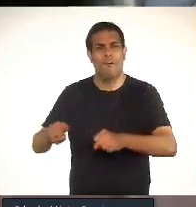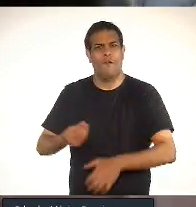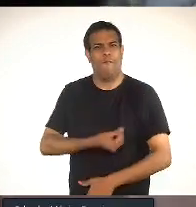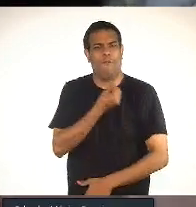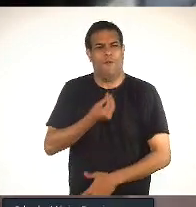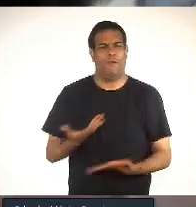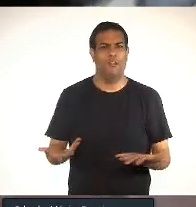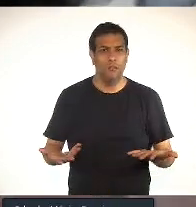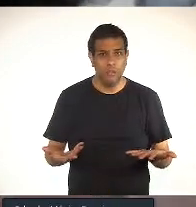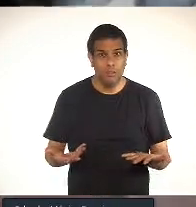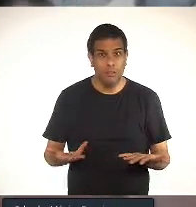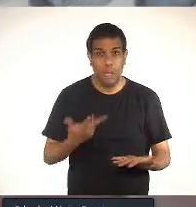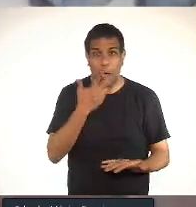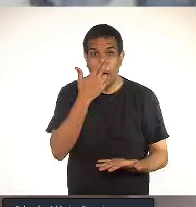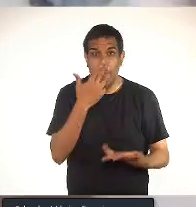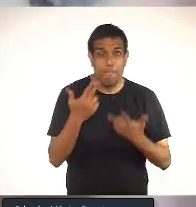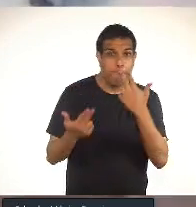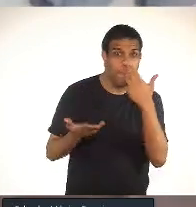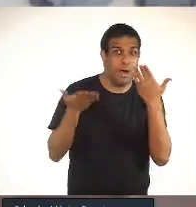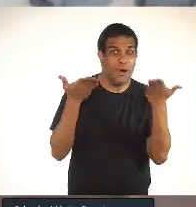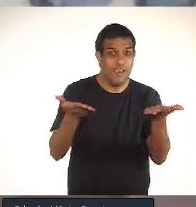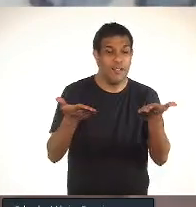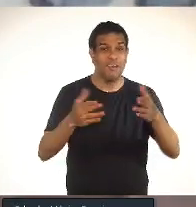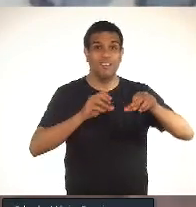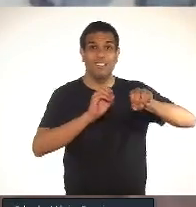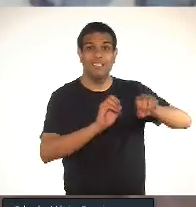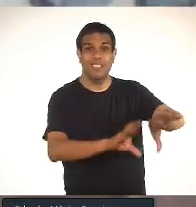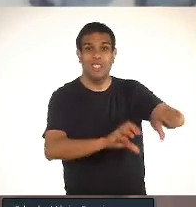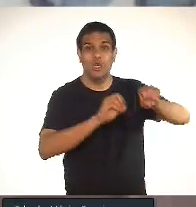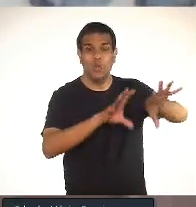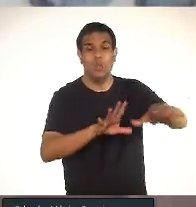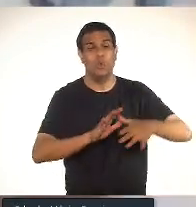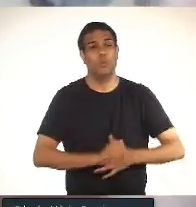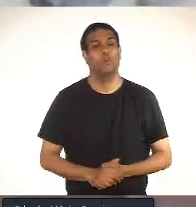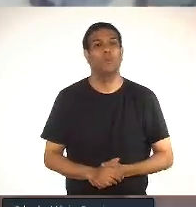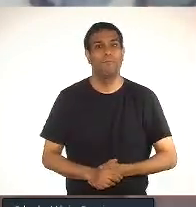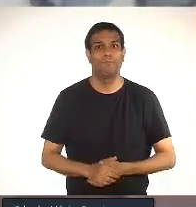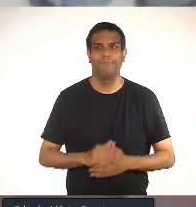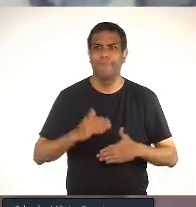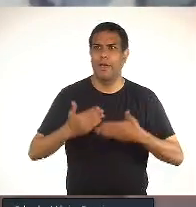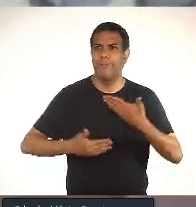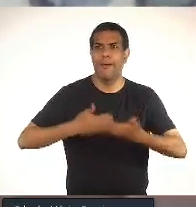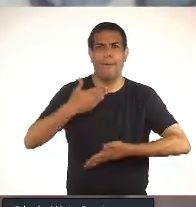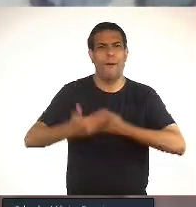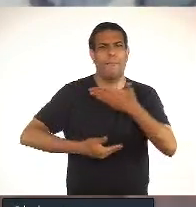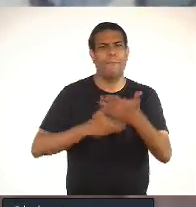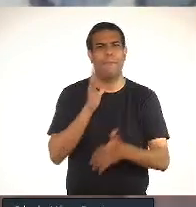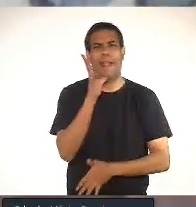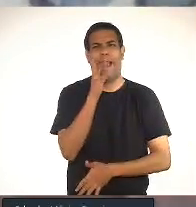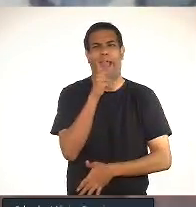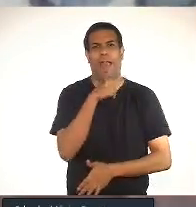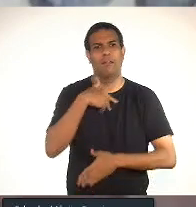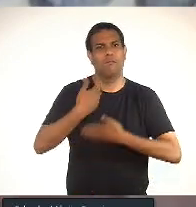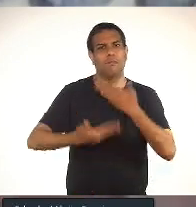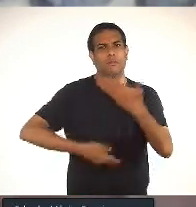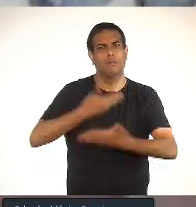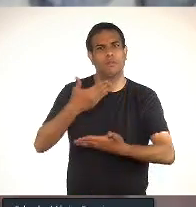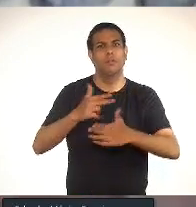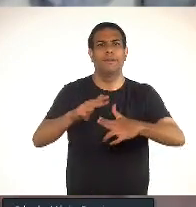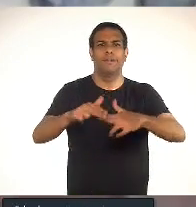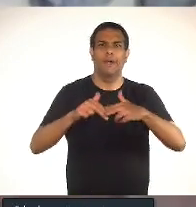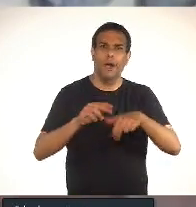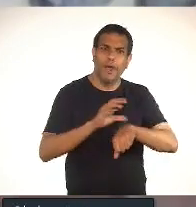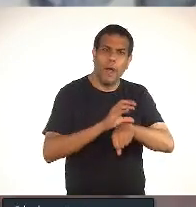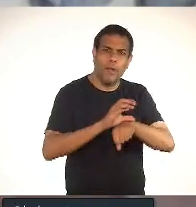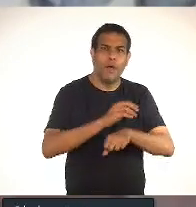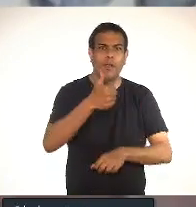E aí, subsequentemente, em relação ao ensino, que só foi se universalizar a partir da Constituição de